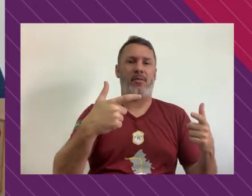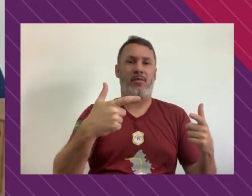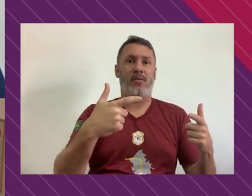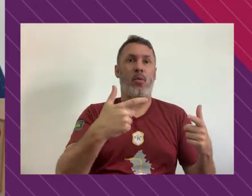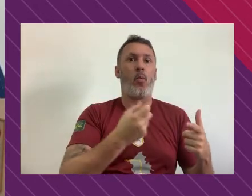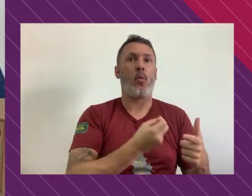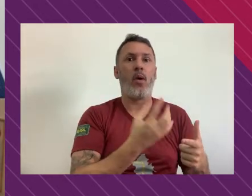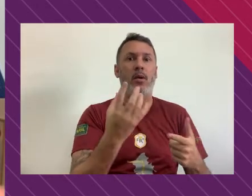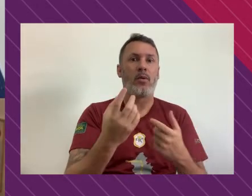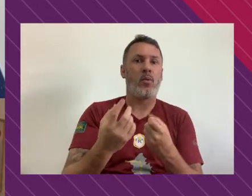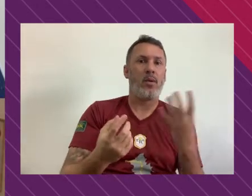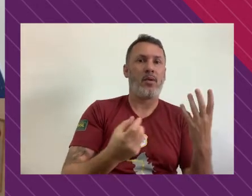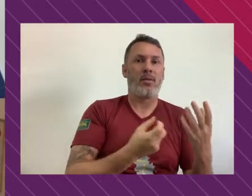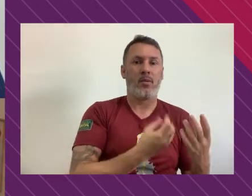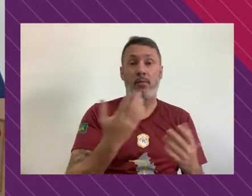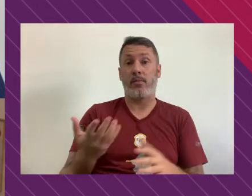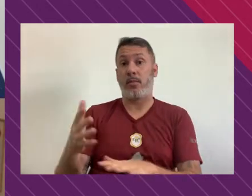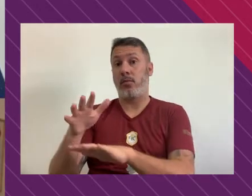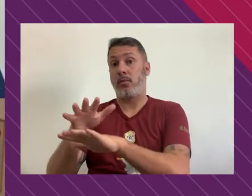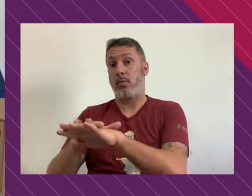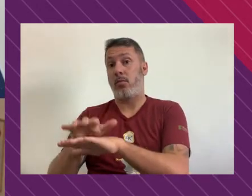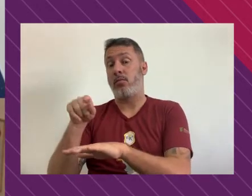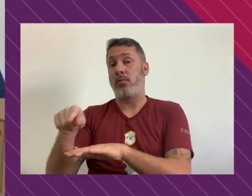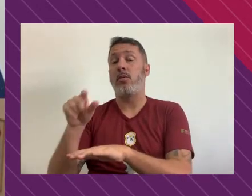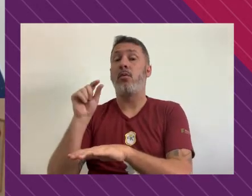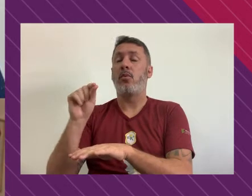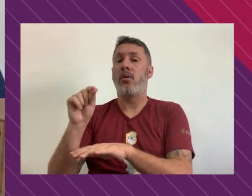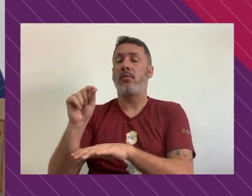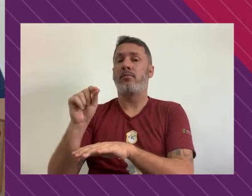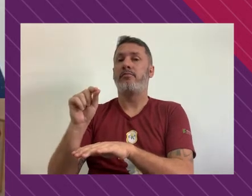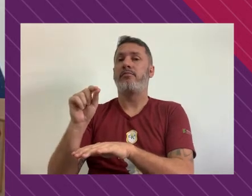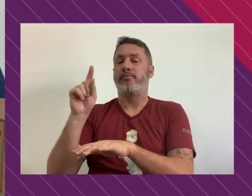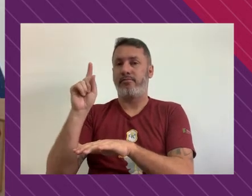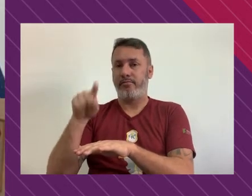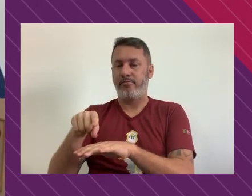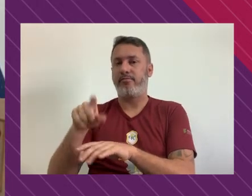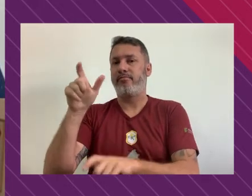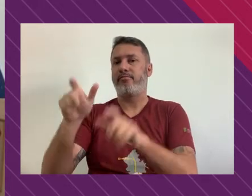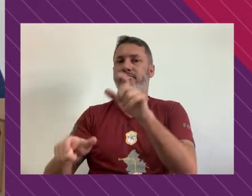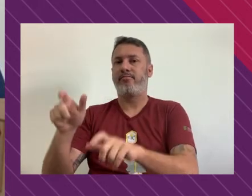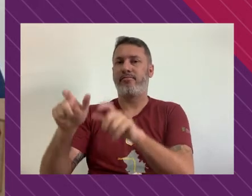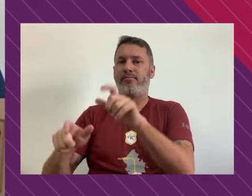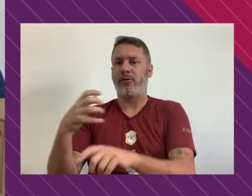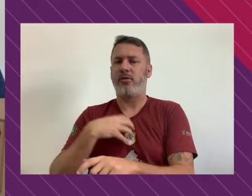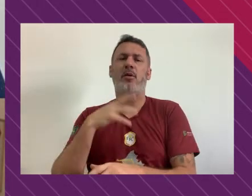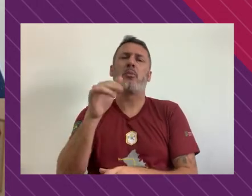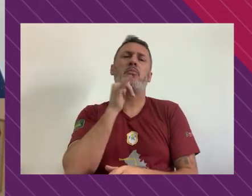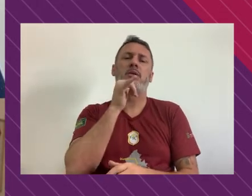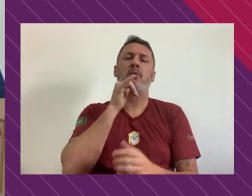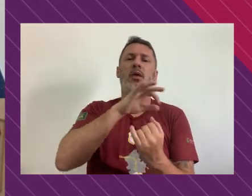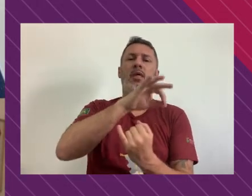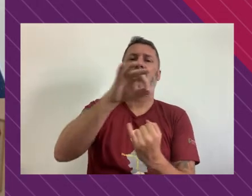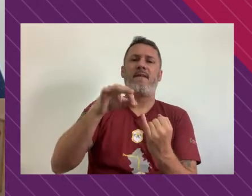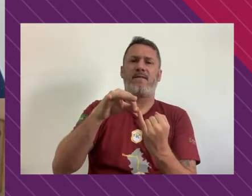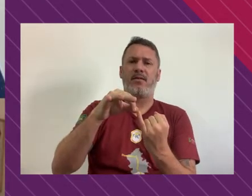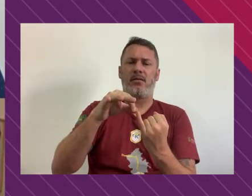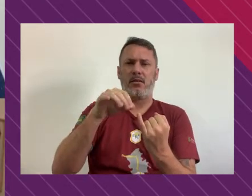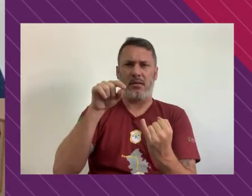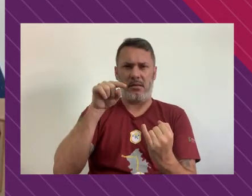qualitativo. Exemplificando, vamos pegar o nosso IFES. Como é que eu posso dizer que o IFES tem ou não tem diversidade? Quando